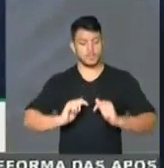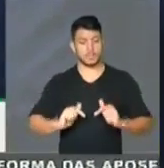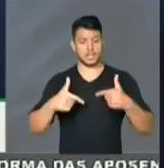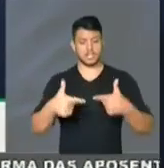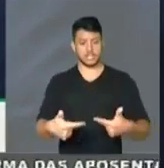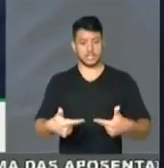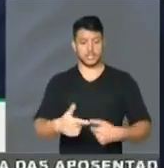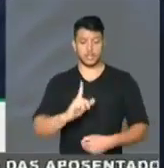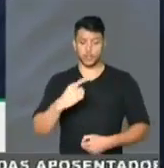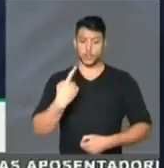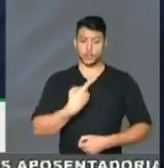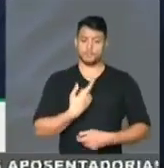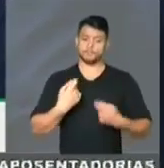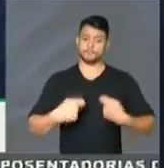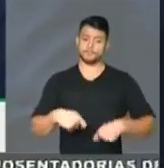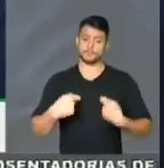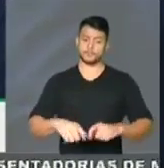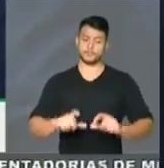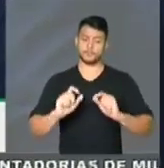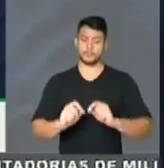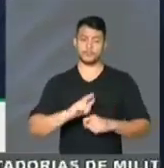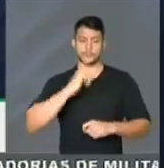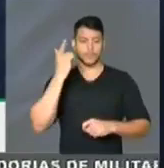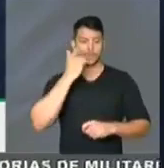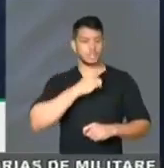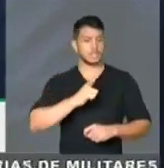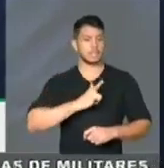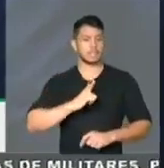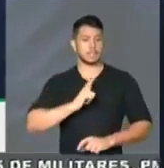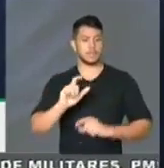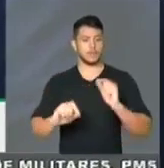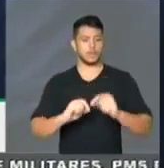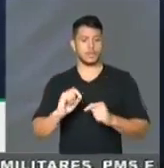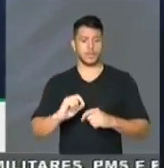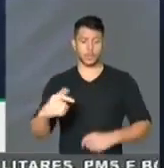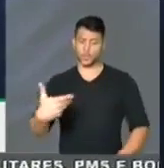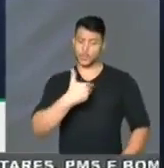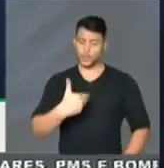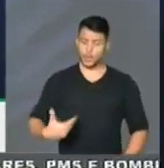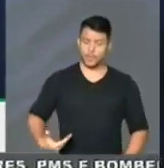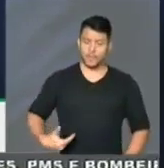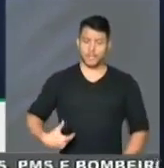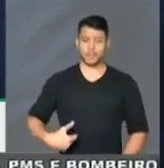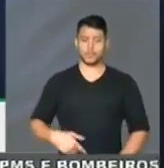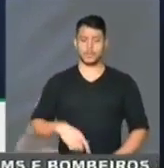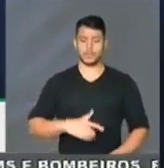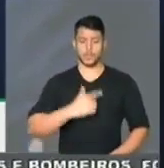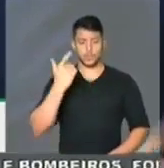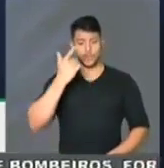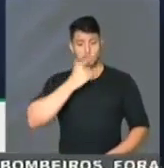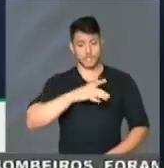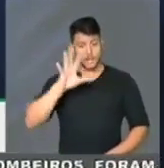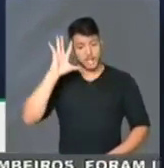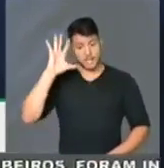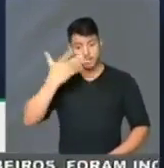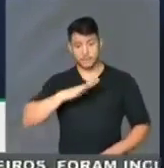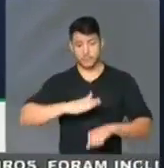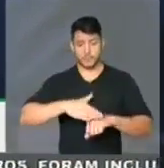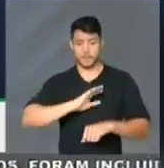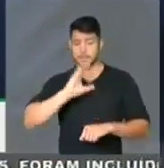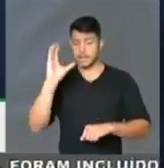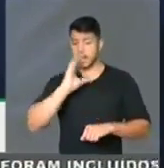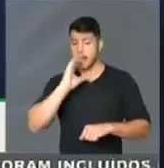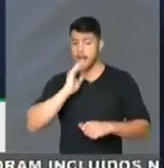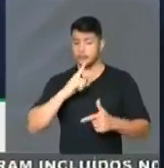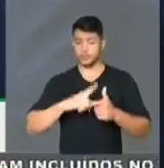debate e construir um Estado que seja mais eficiente, não apenas na investigação e no impedimento de acontecimento